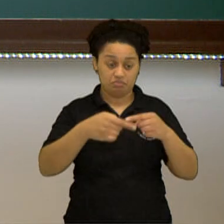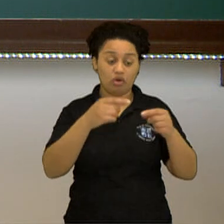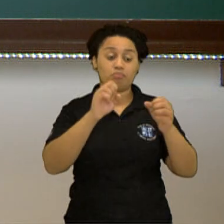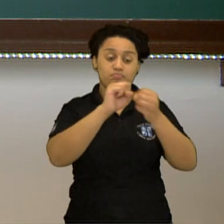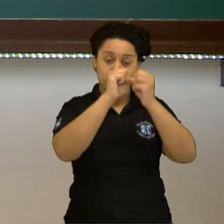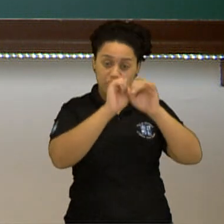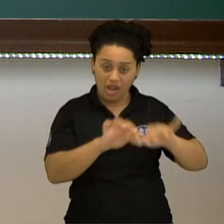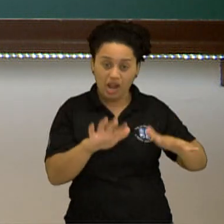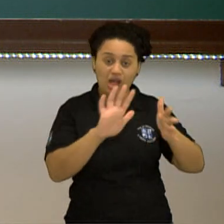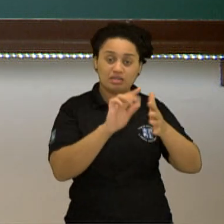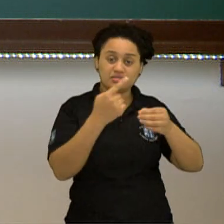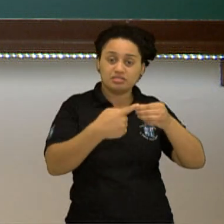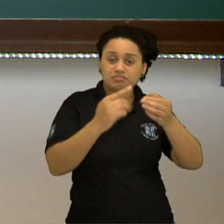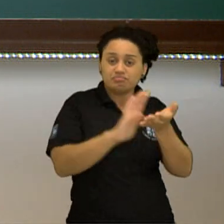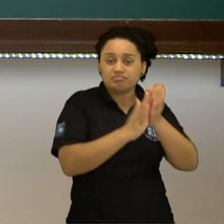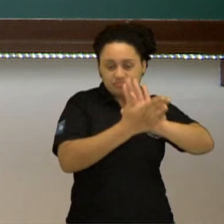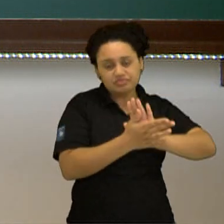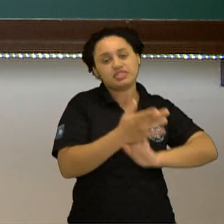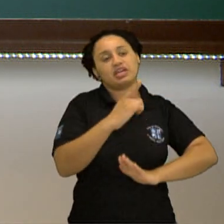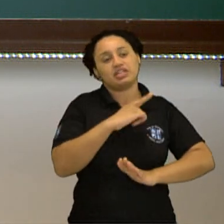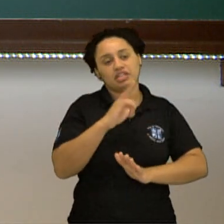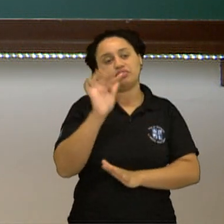Mundial.